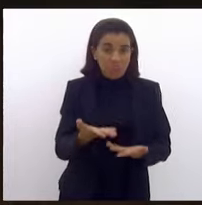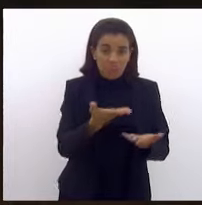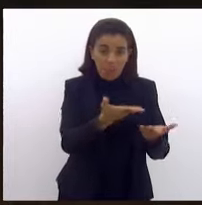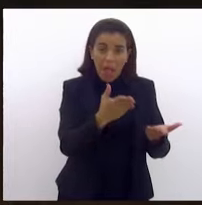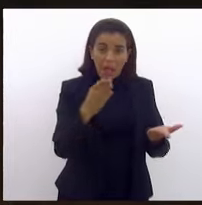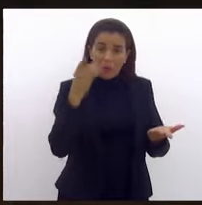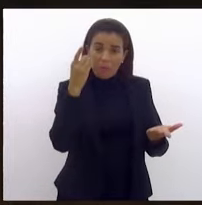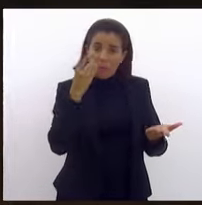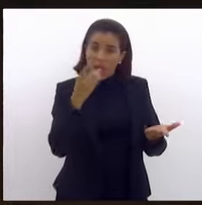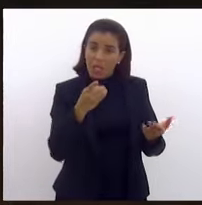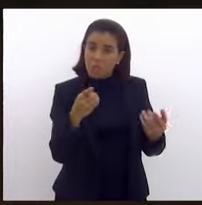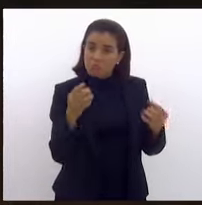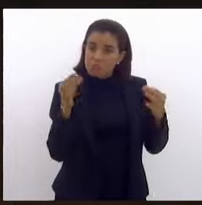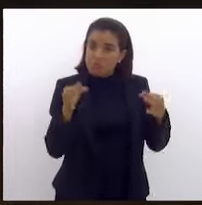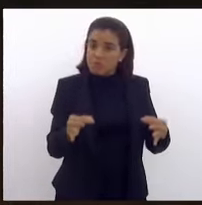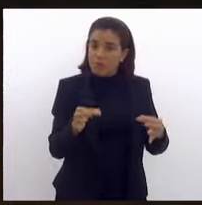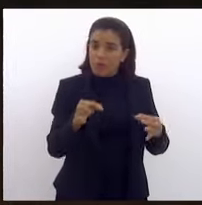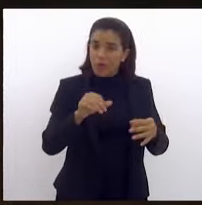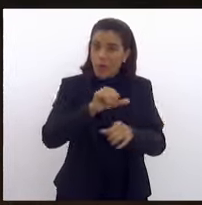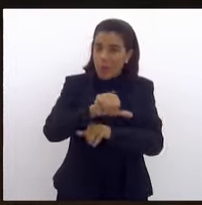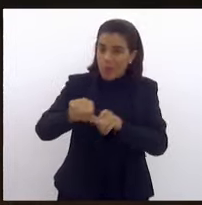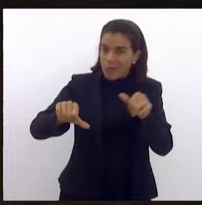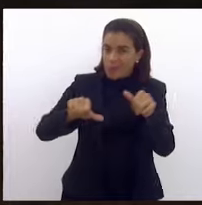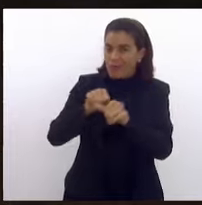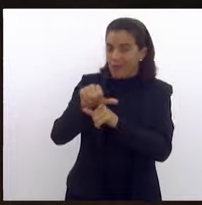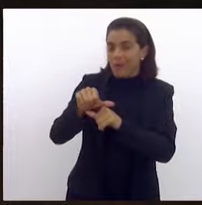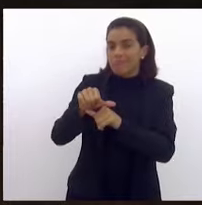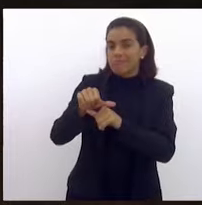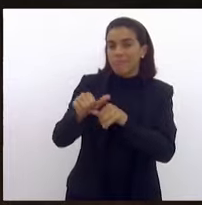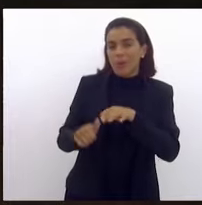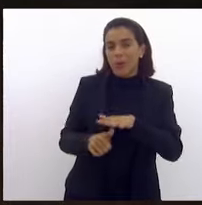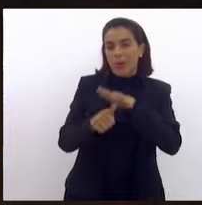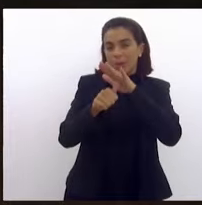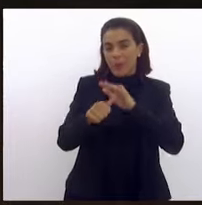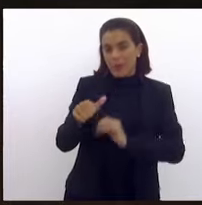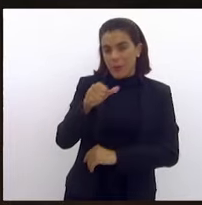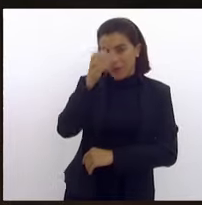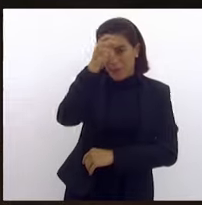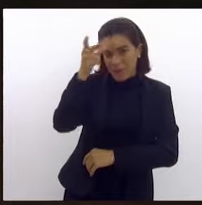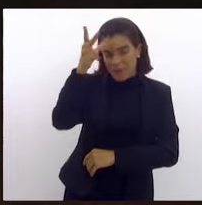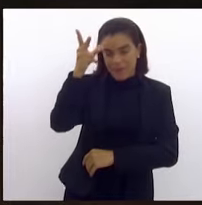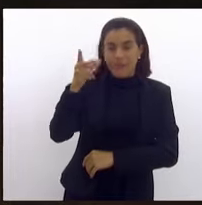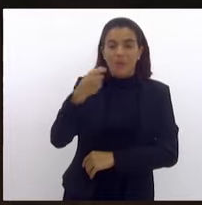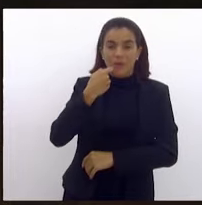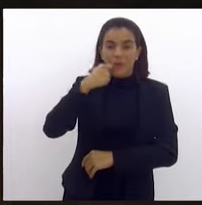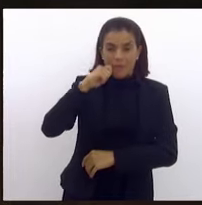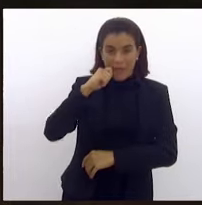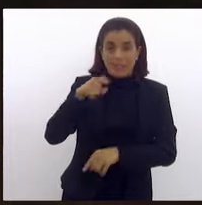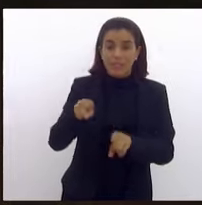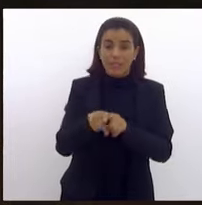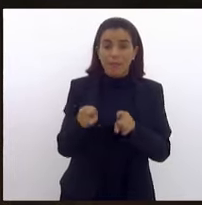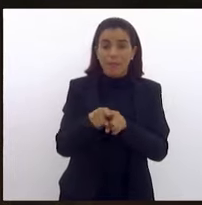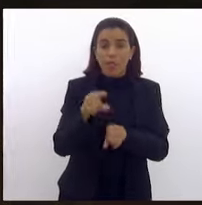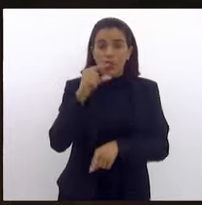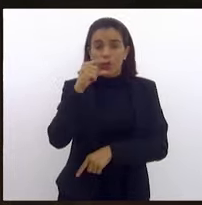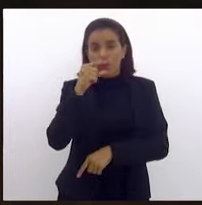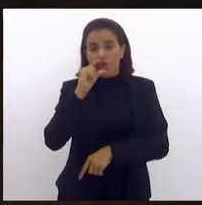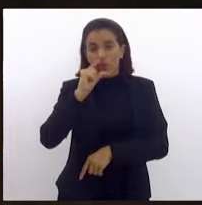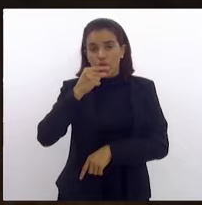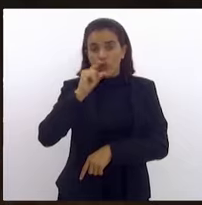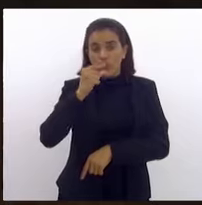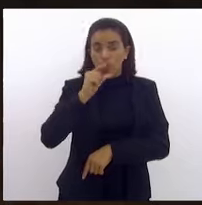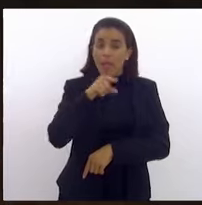deputada, automaticamente foi corrigido pelo líder do prefeito Eduardo Paes. E, para fazer jus à boquinha que o PT